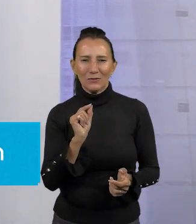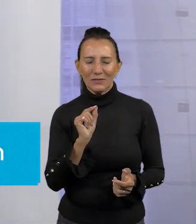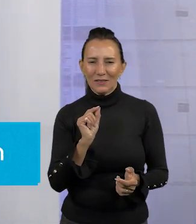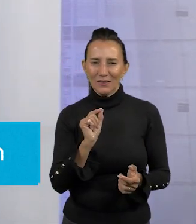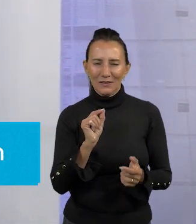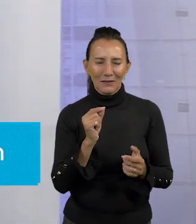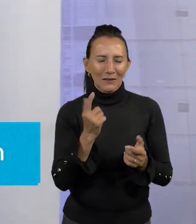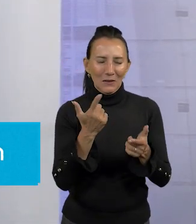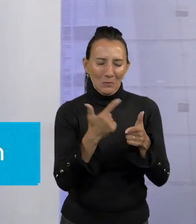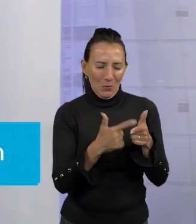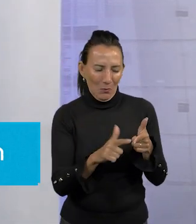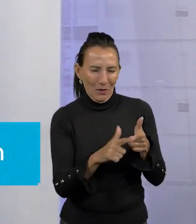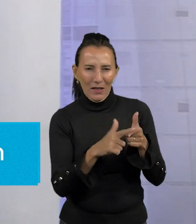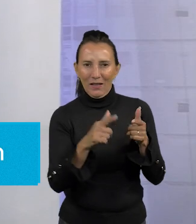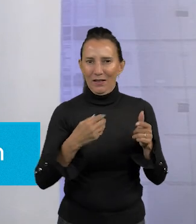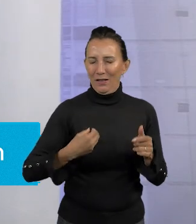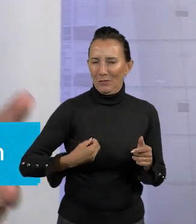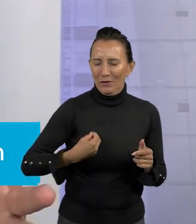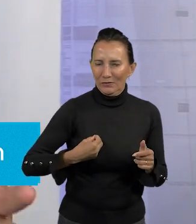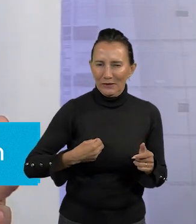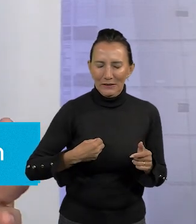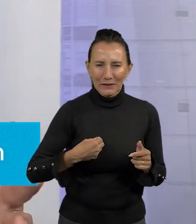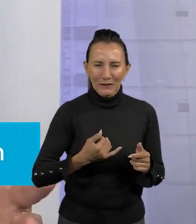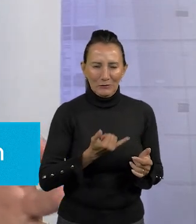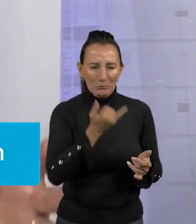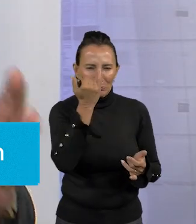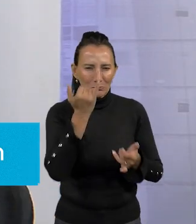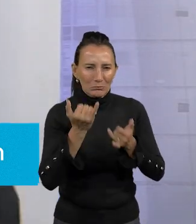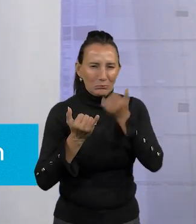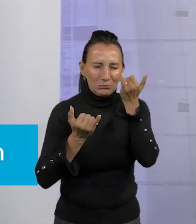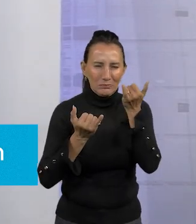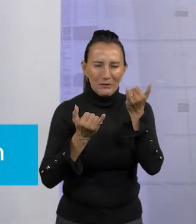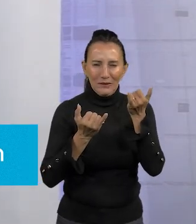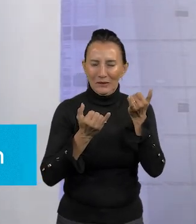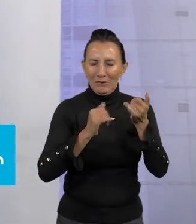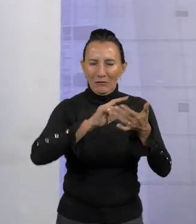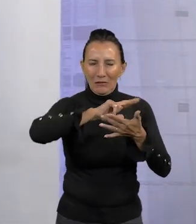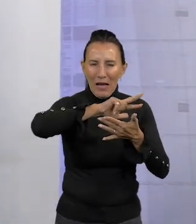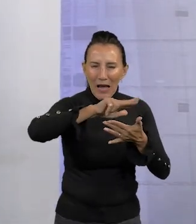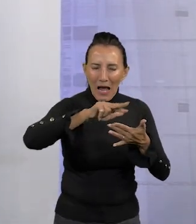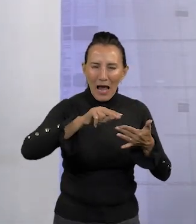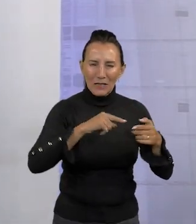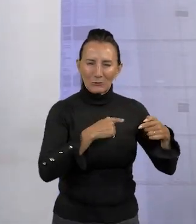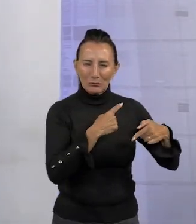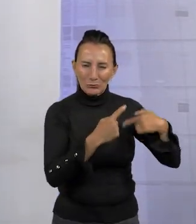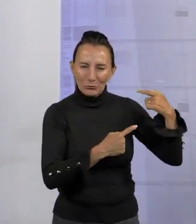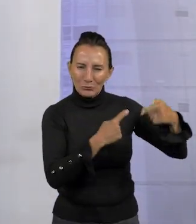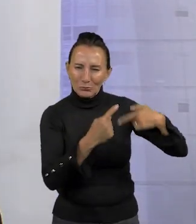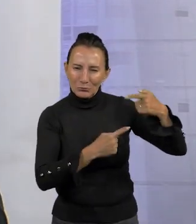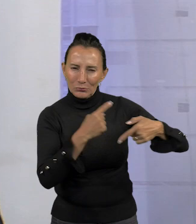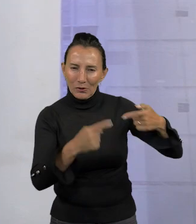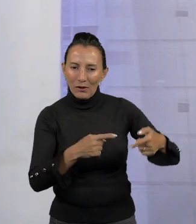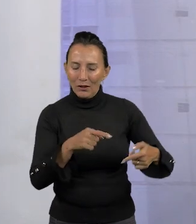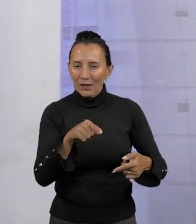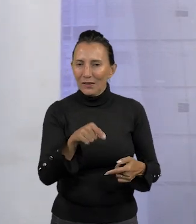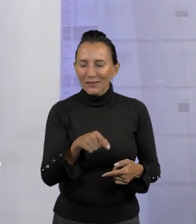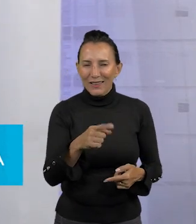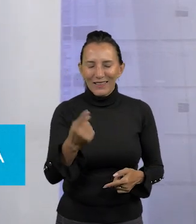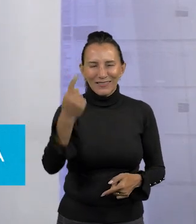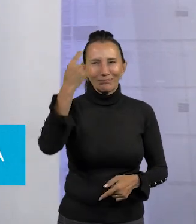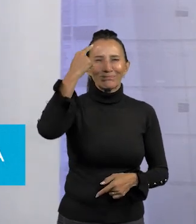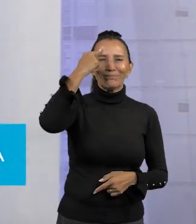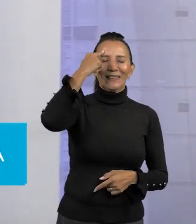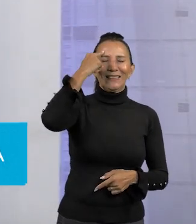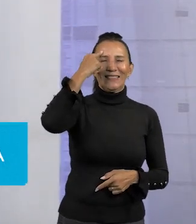pelos problemas da vida pelas decepções por tantas circunstâncias e elas colocar uma ideia fixa de que